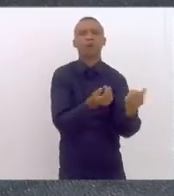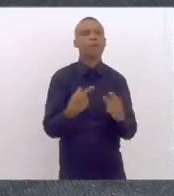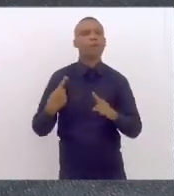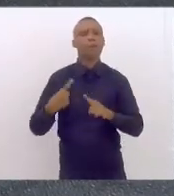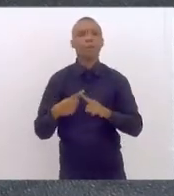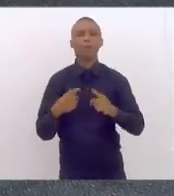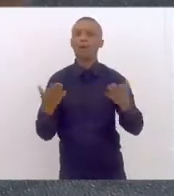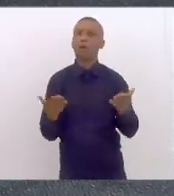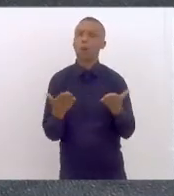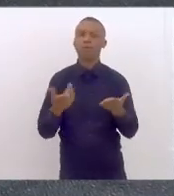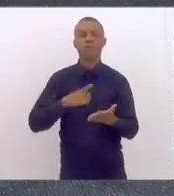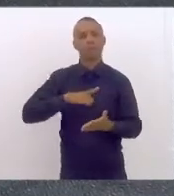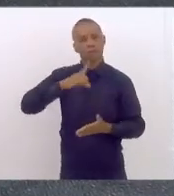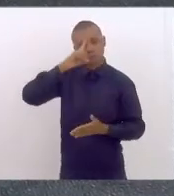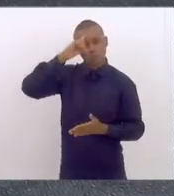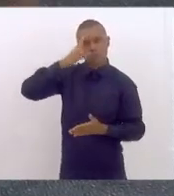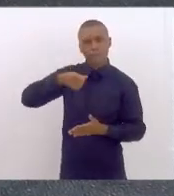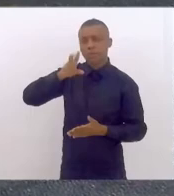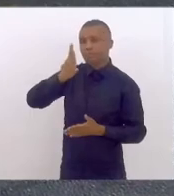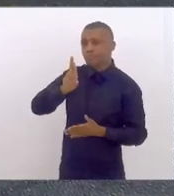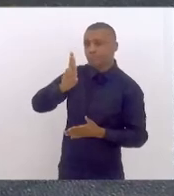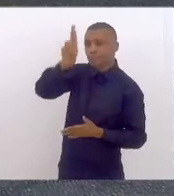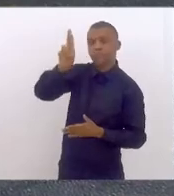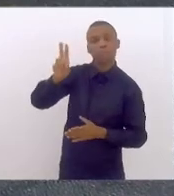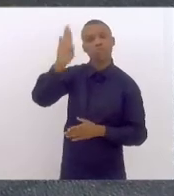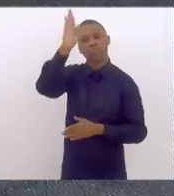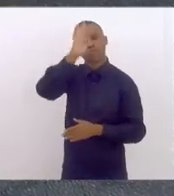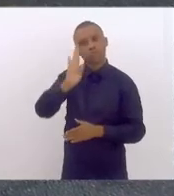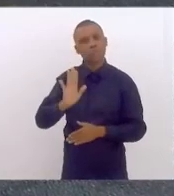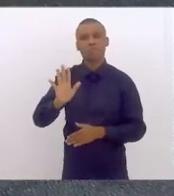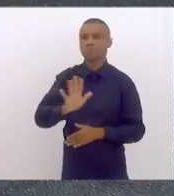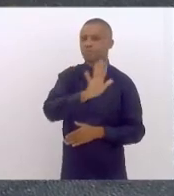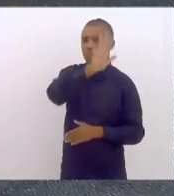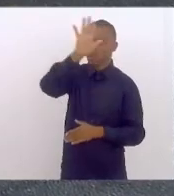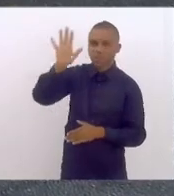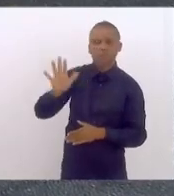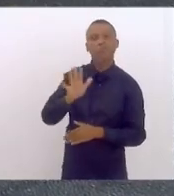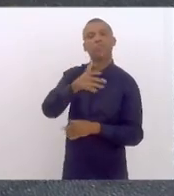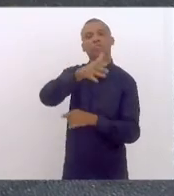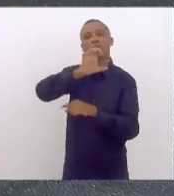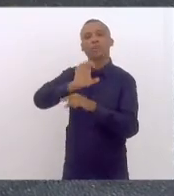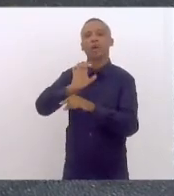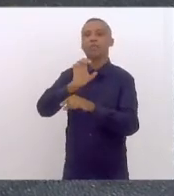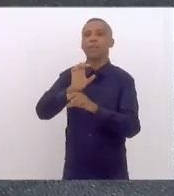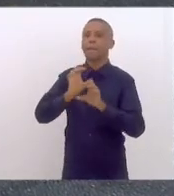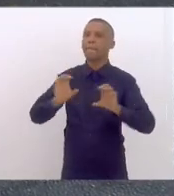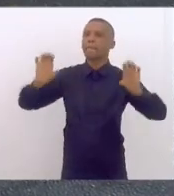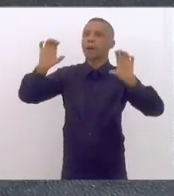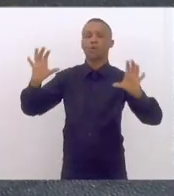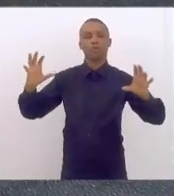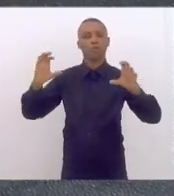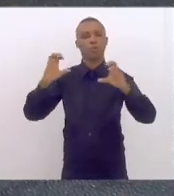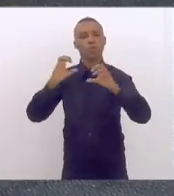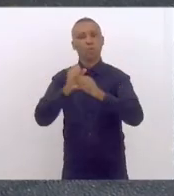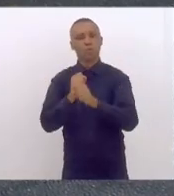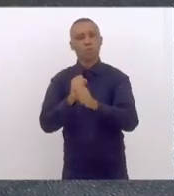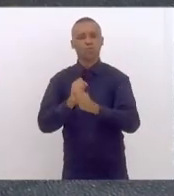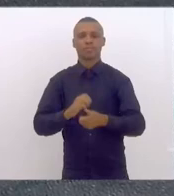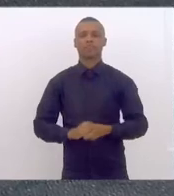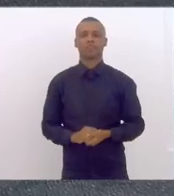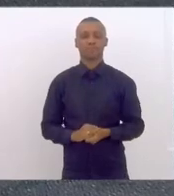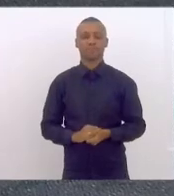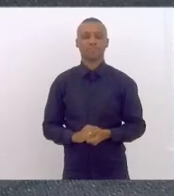está no comando desse país no comando dos Estados quase na sua totalidade Então